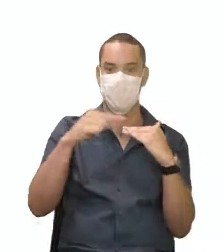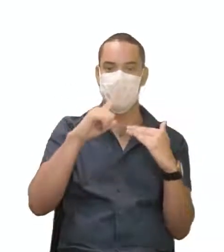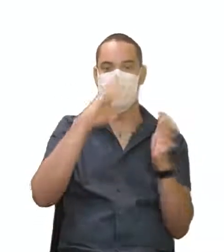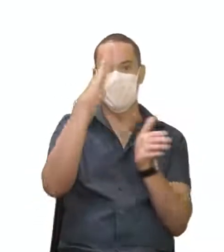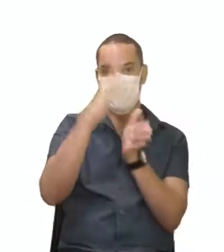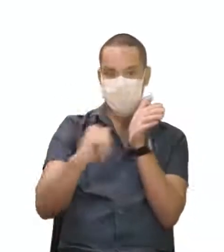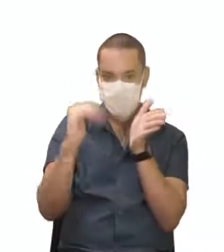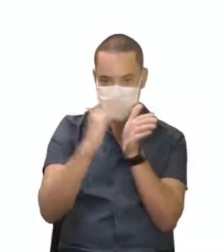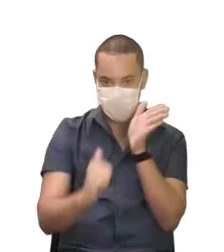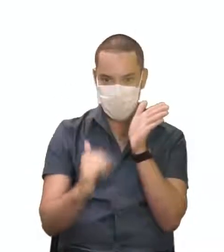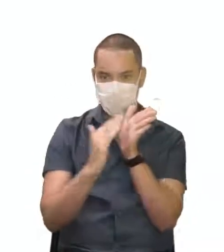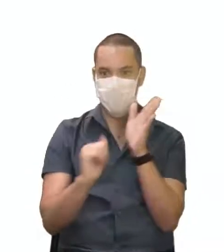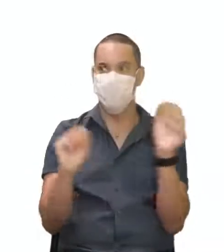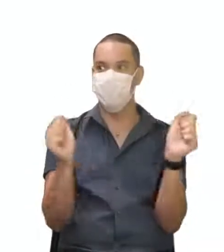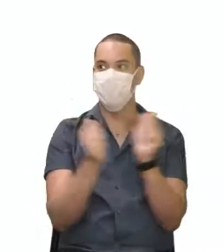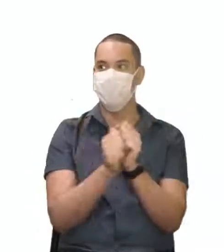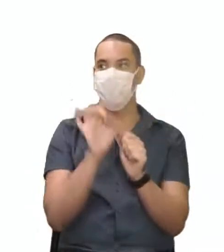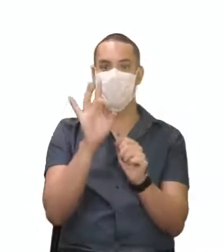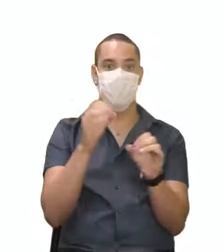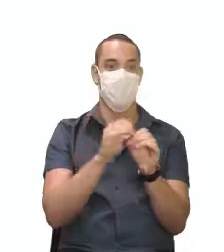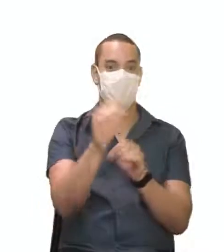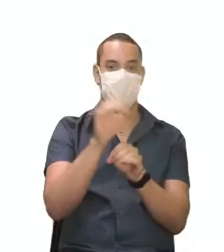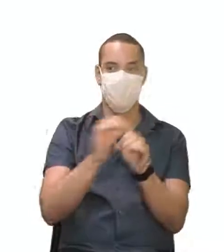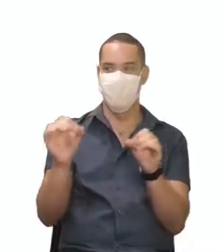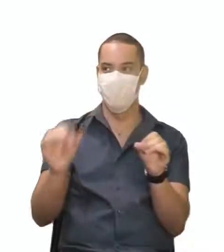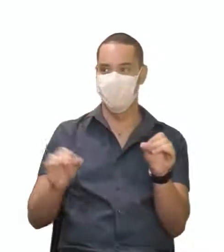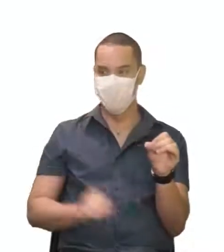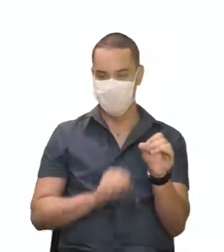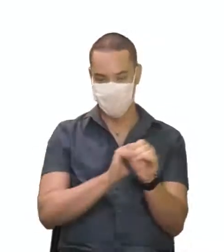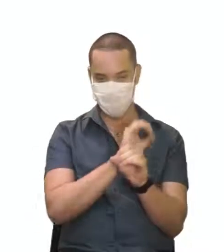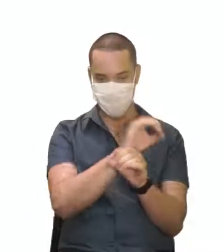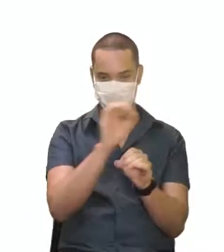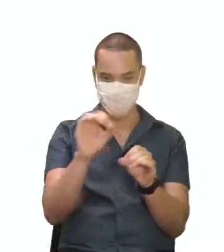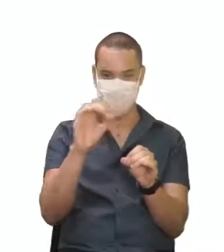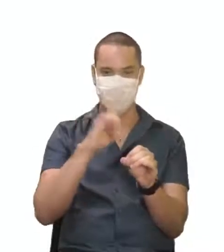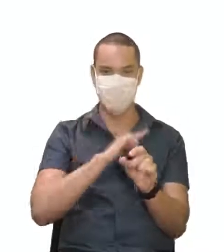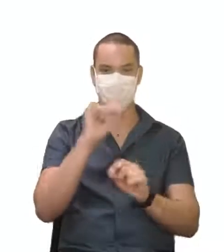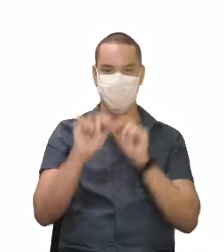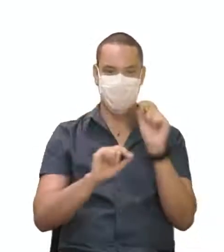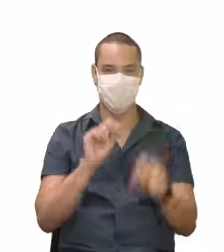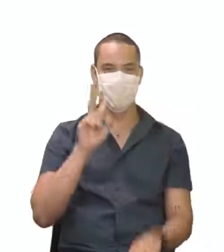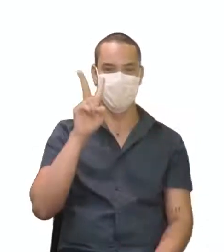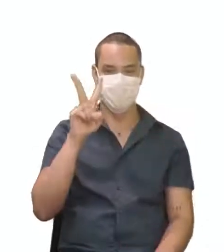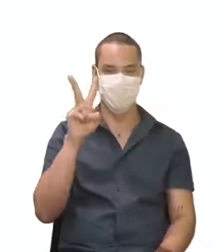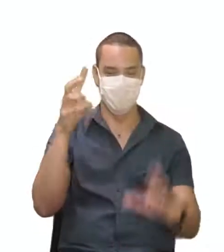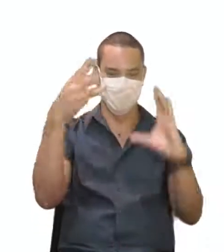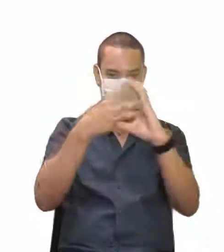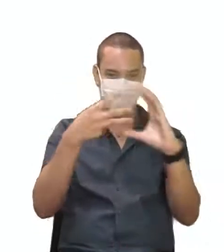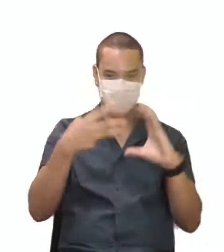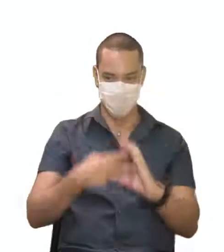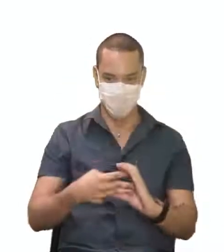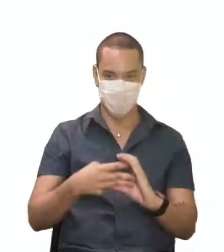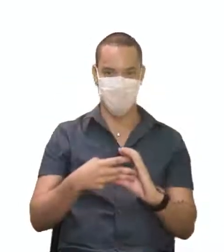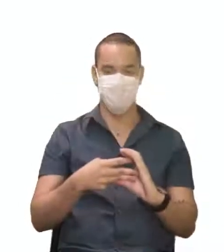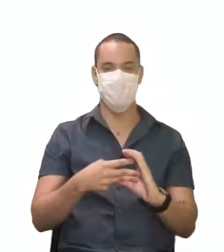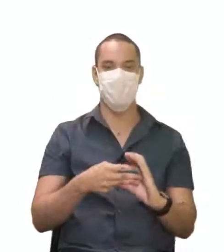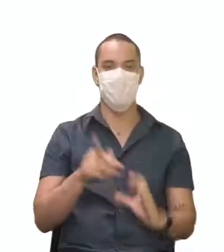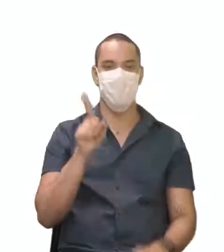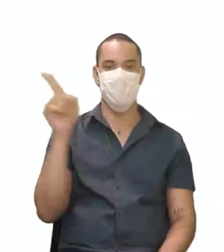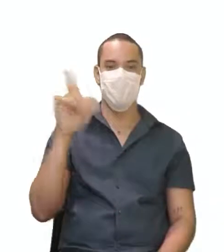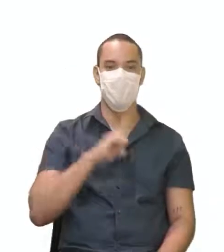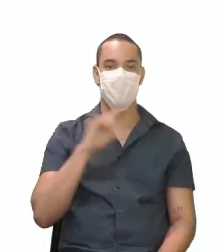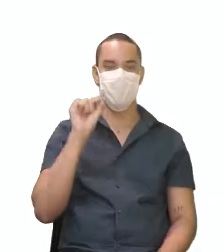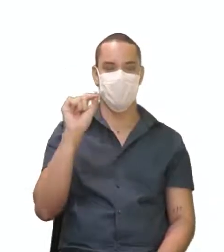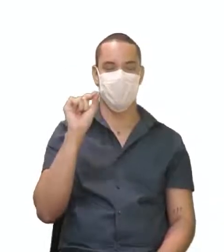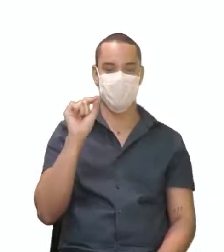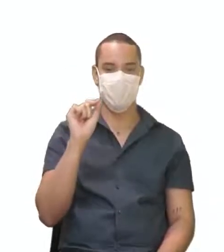dos cromossomos homólogos, indo cada um migrando para um lado. Perfeito. E aí eu tenho duas células. Aqui eu já